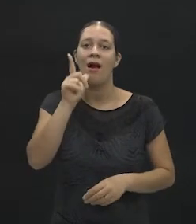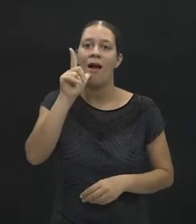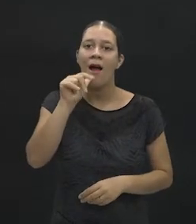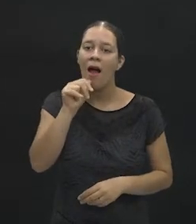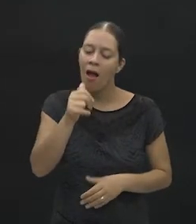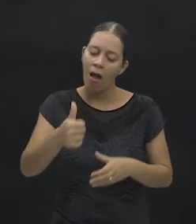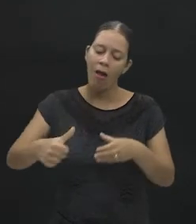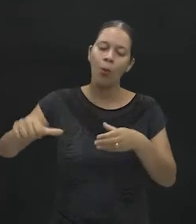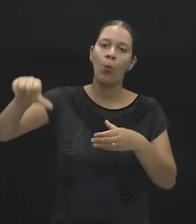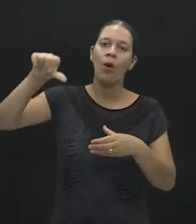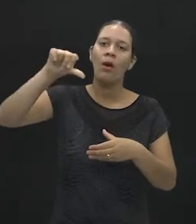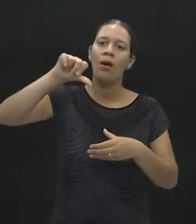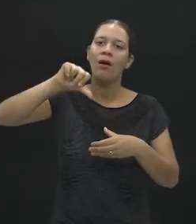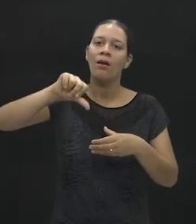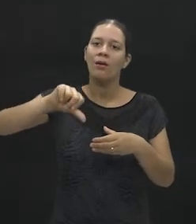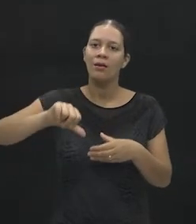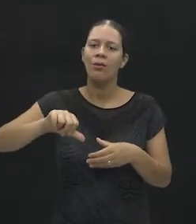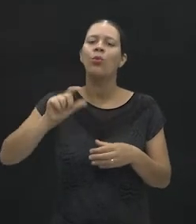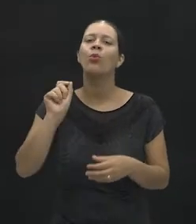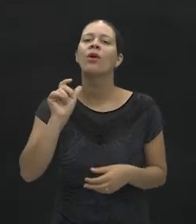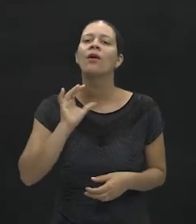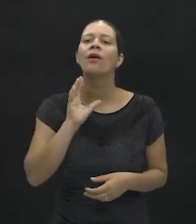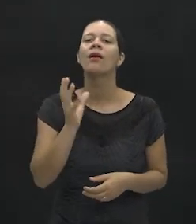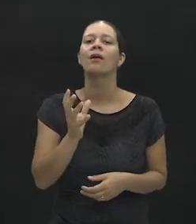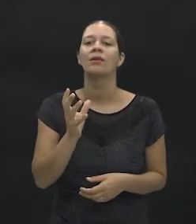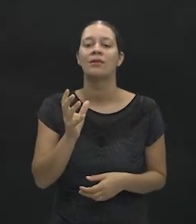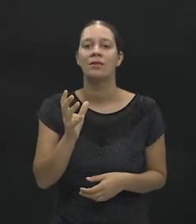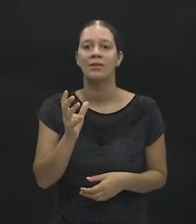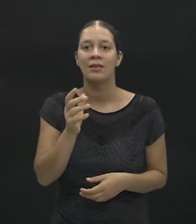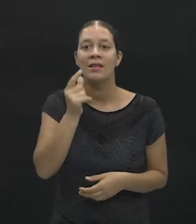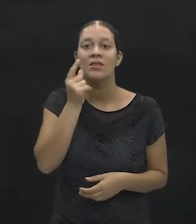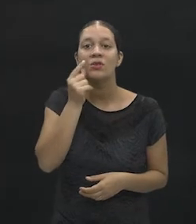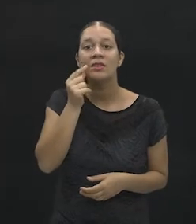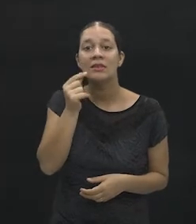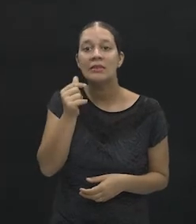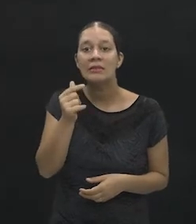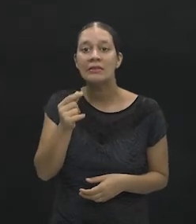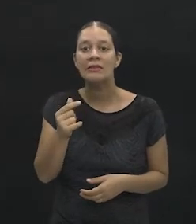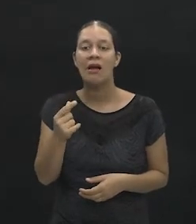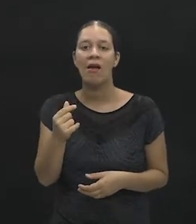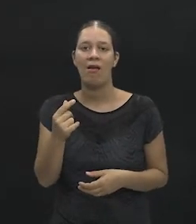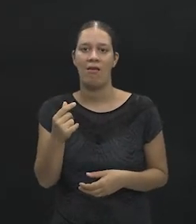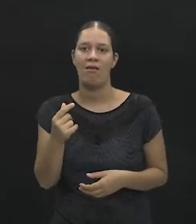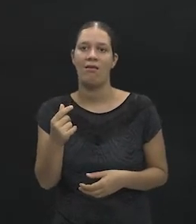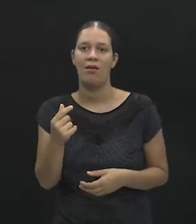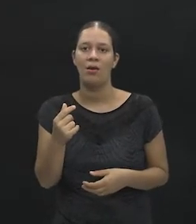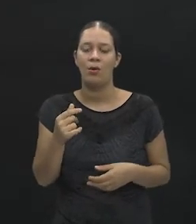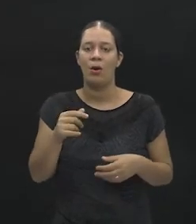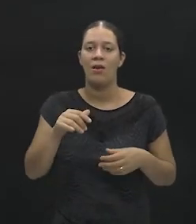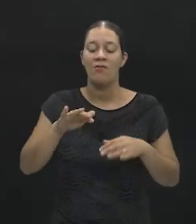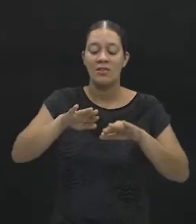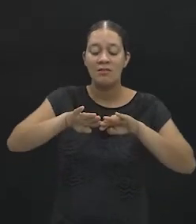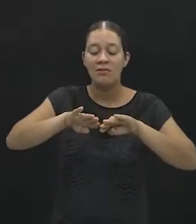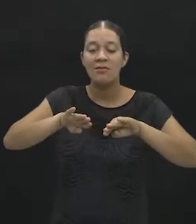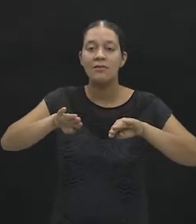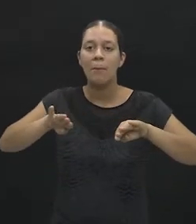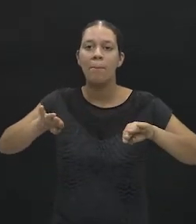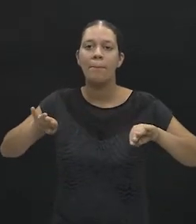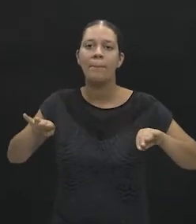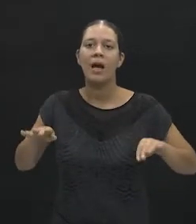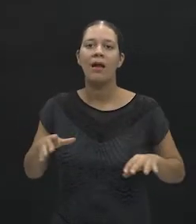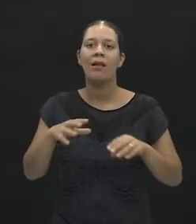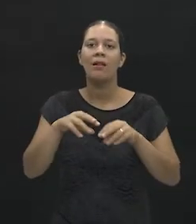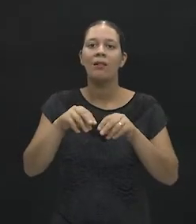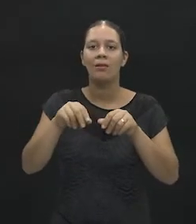Joga água a essa mistura. O que vai acontecer quando você joga água? O sal vai se dissolver na água, se